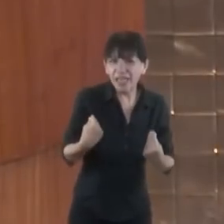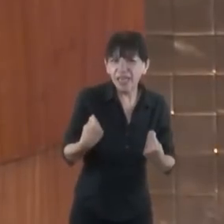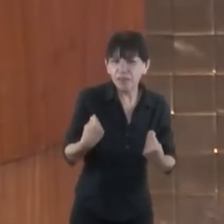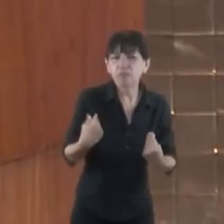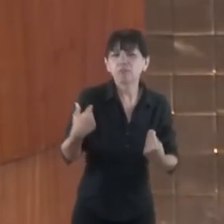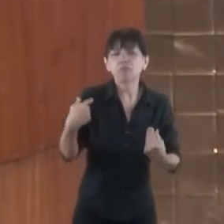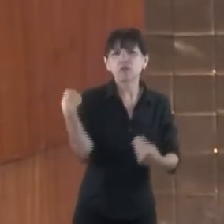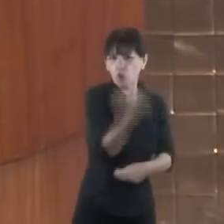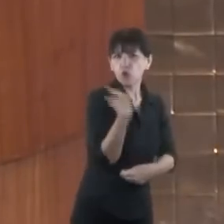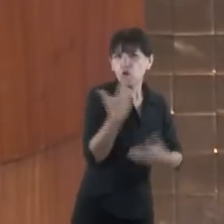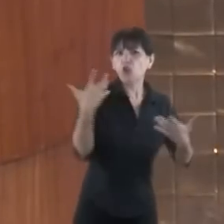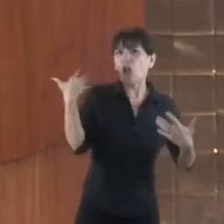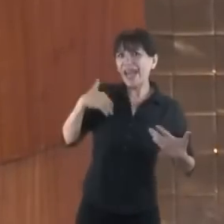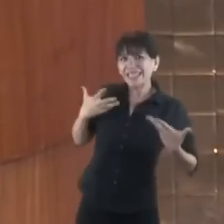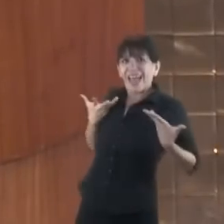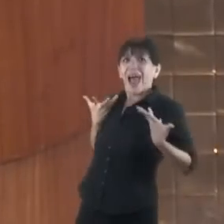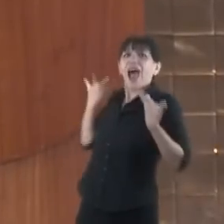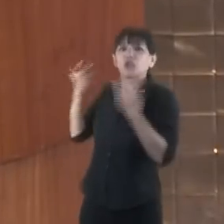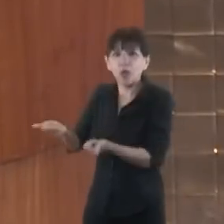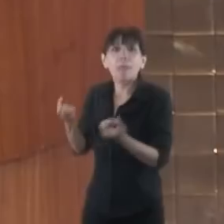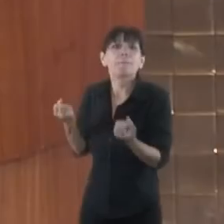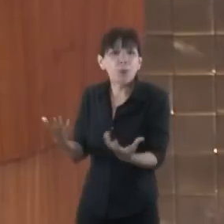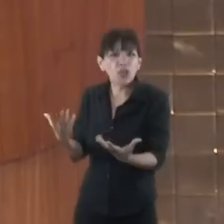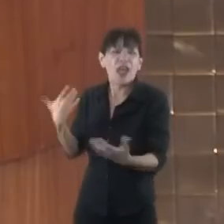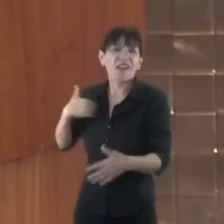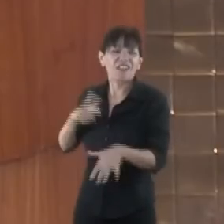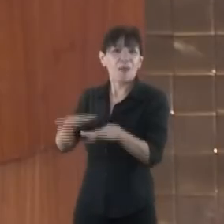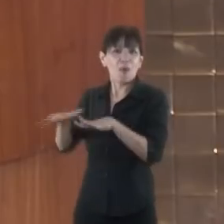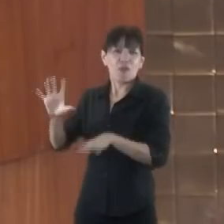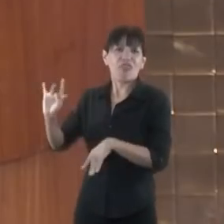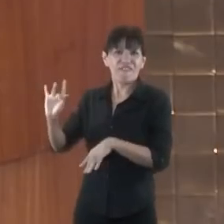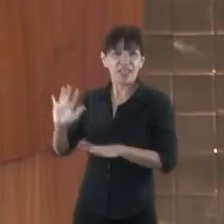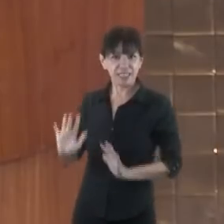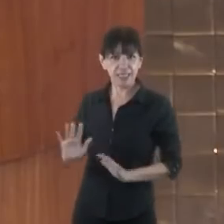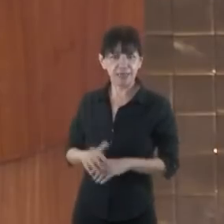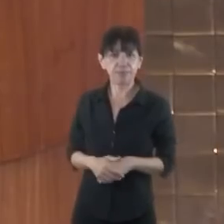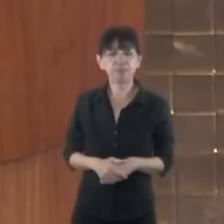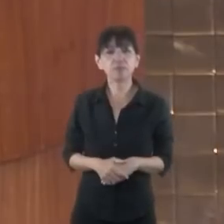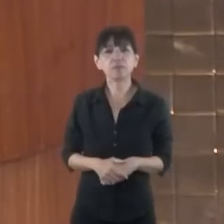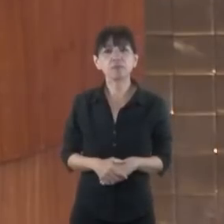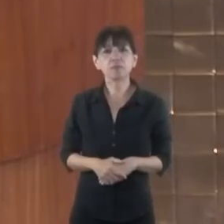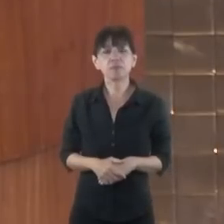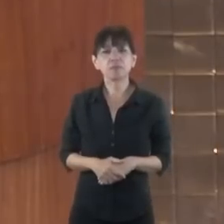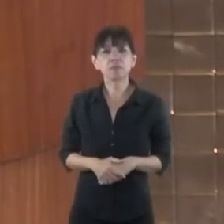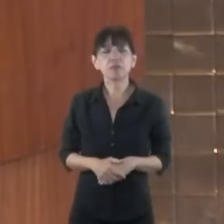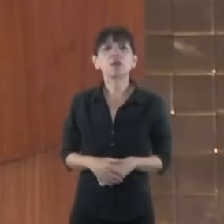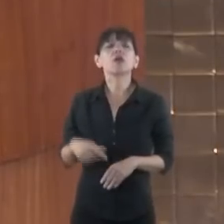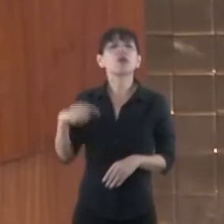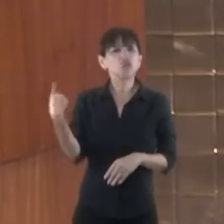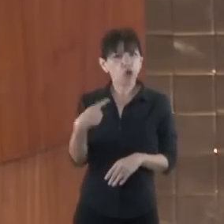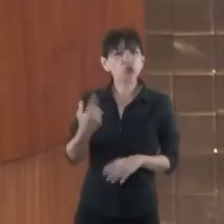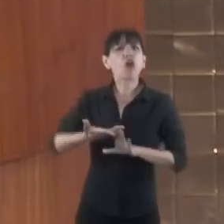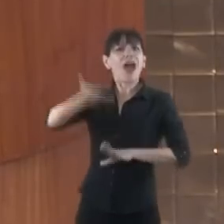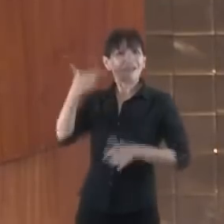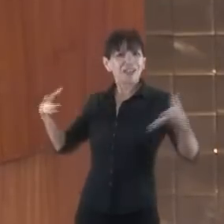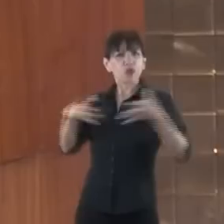Para que podamos ajudar nesse momento difícil. Neste difícil momento. Nós já conversamos com os BRICS. Nosotros ya charlamos con los